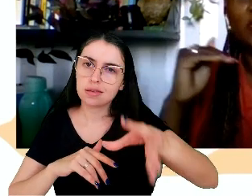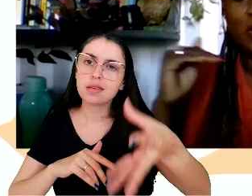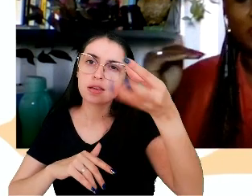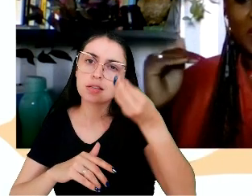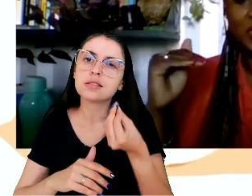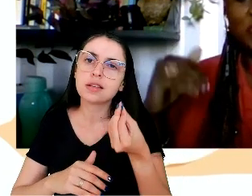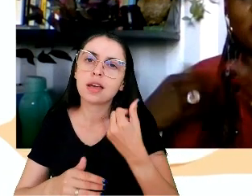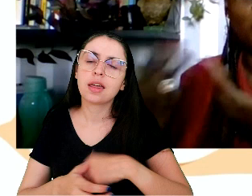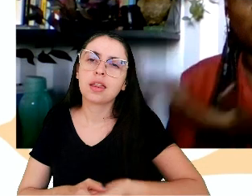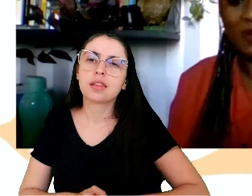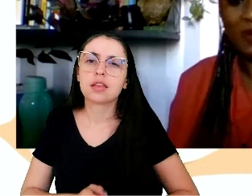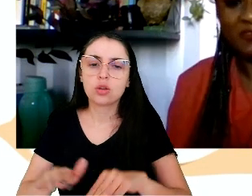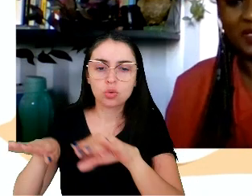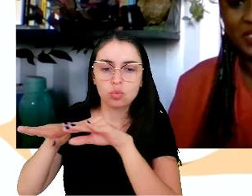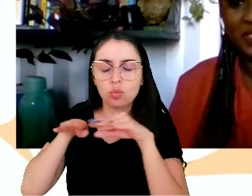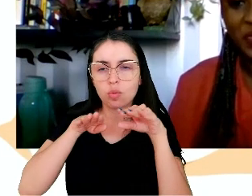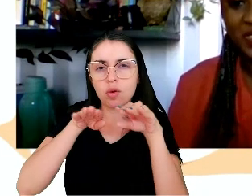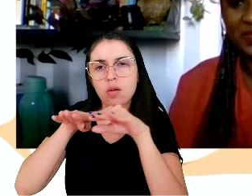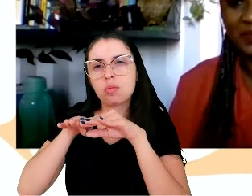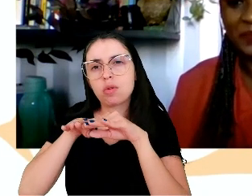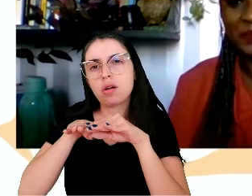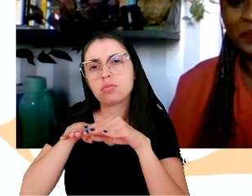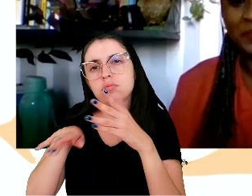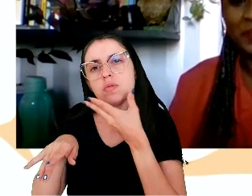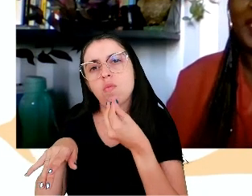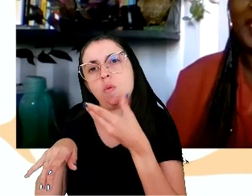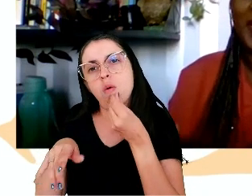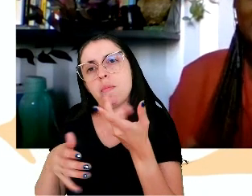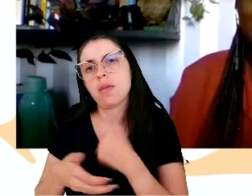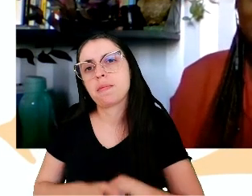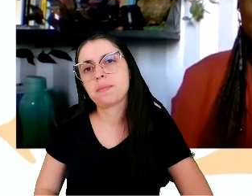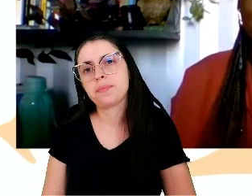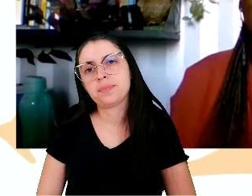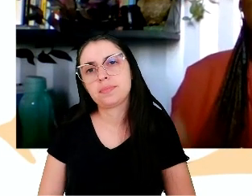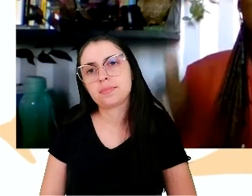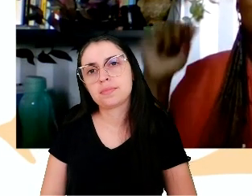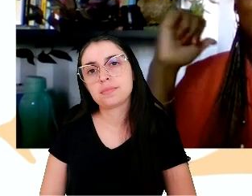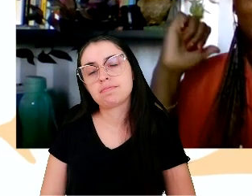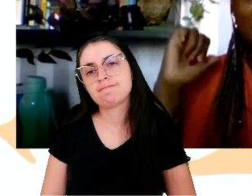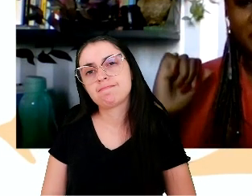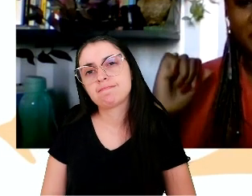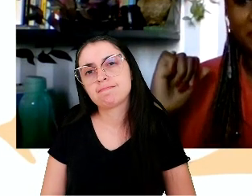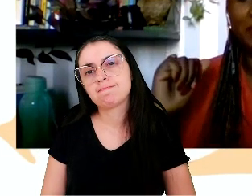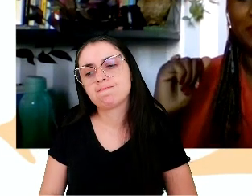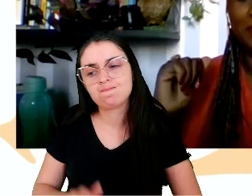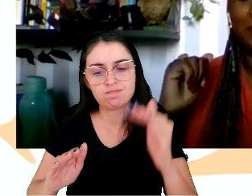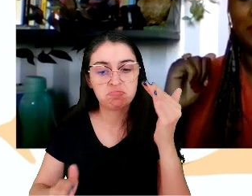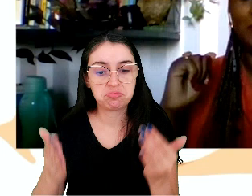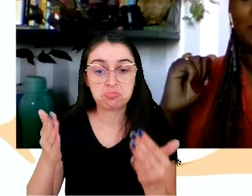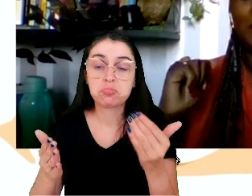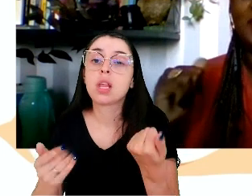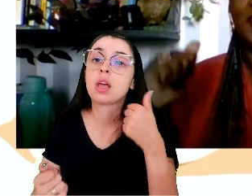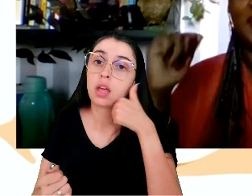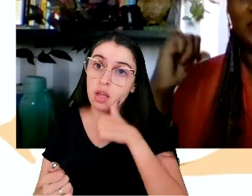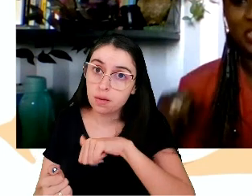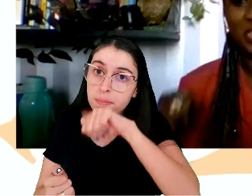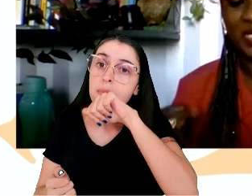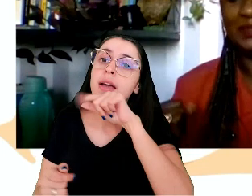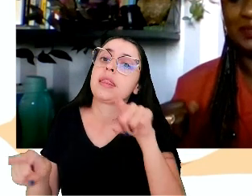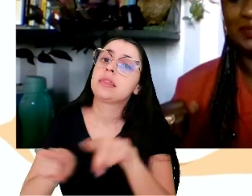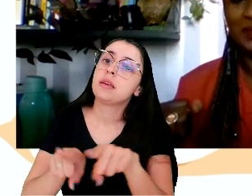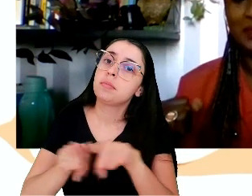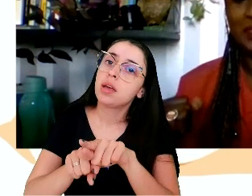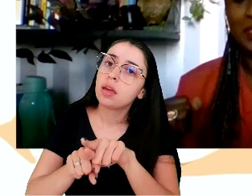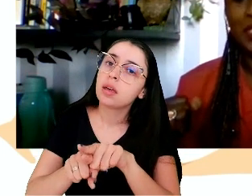quase que em igualdade com uma fala masculina. E ainda assim, ser a mãe, ser a dona